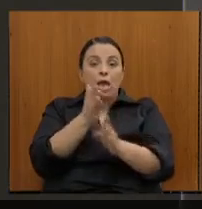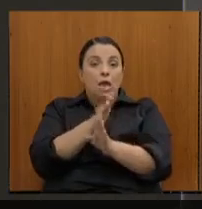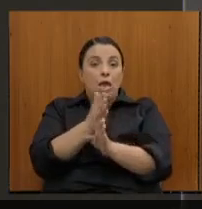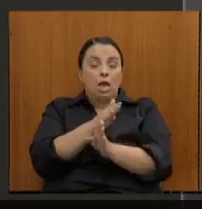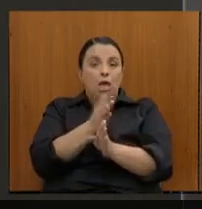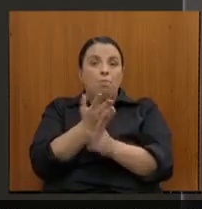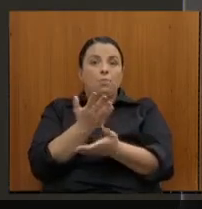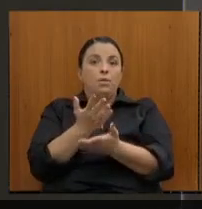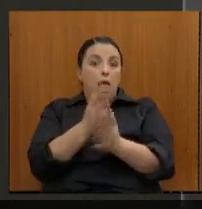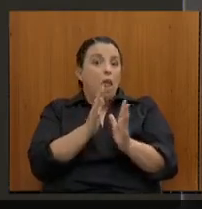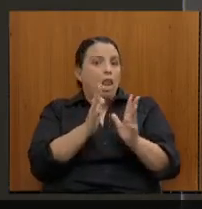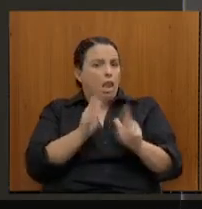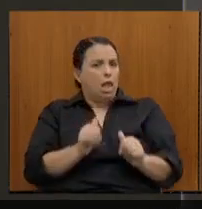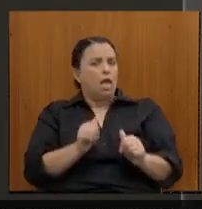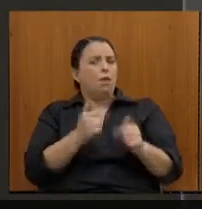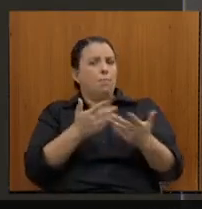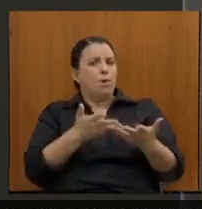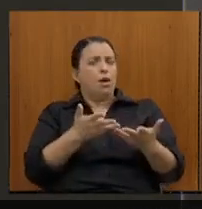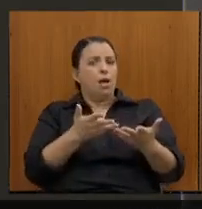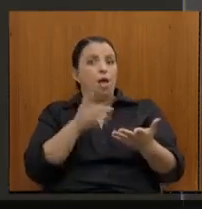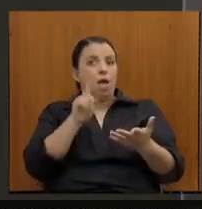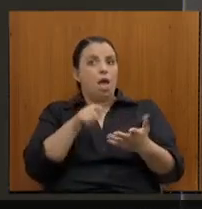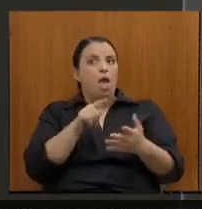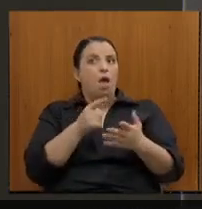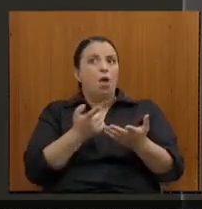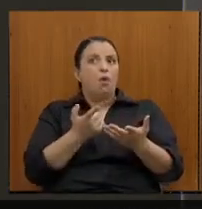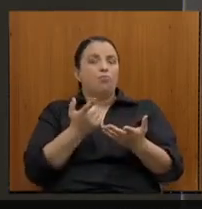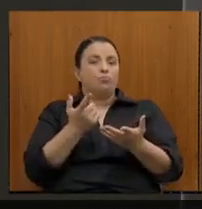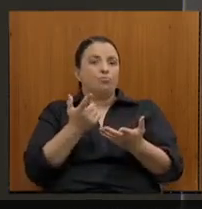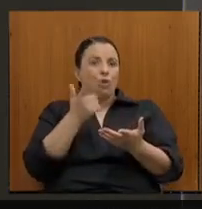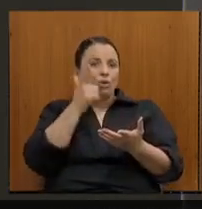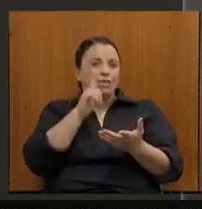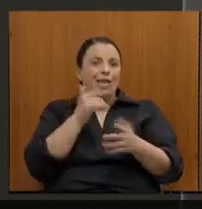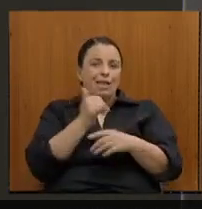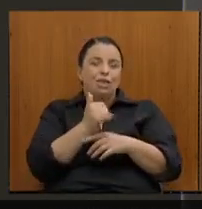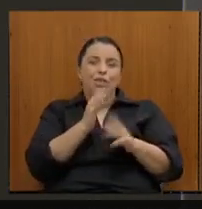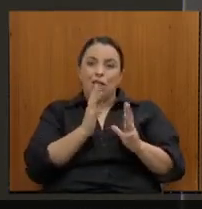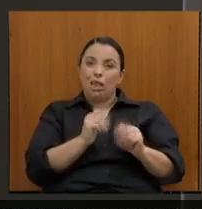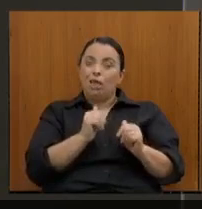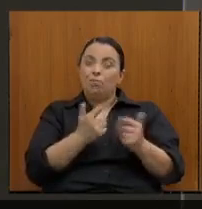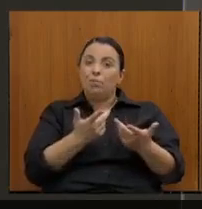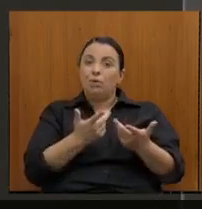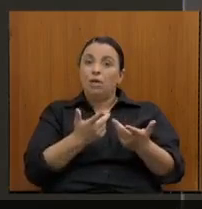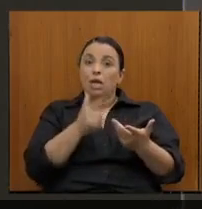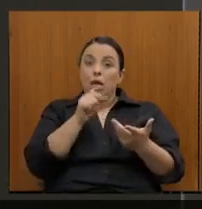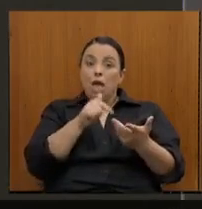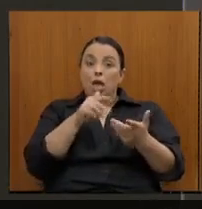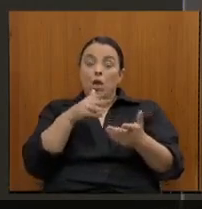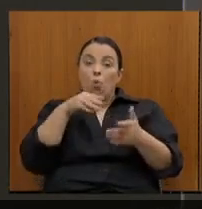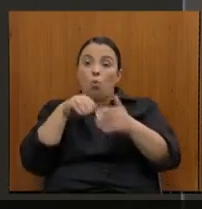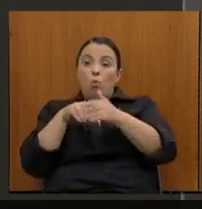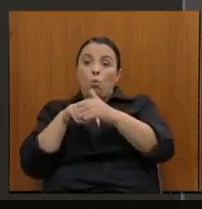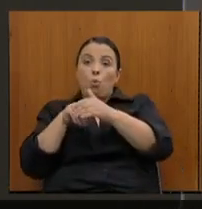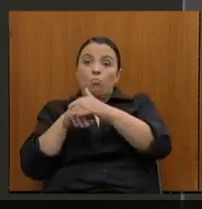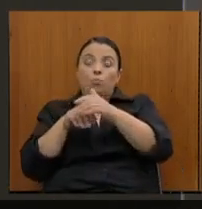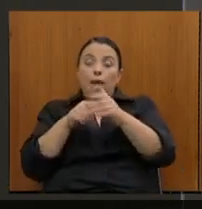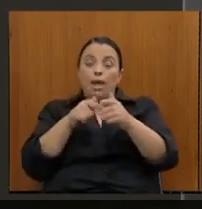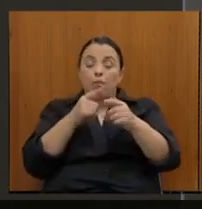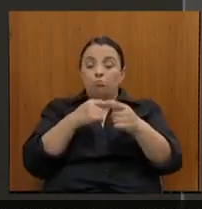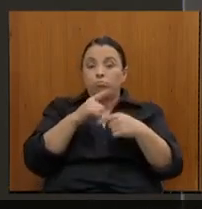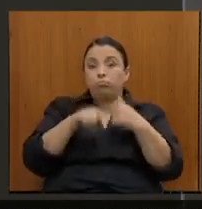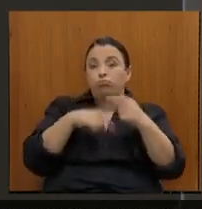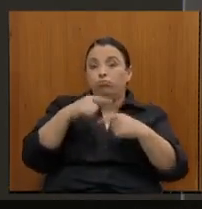seca eletrônica produzir hidrogênio para ele gerar a própria energia que depois você necessita nos momentos em que